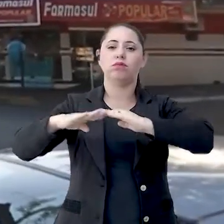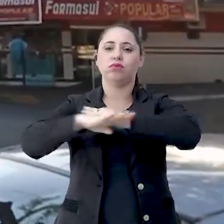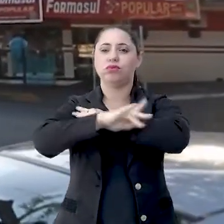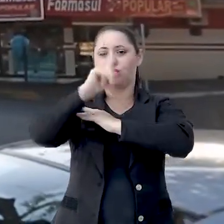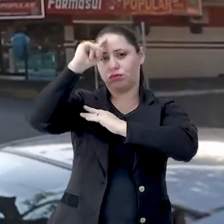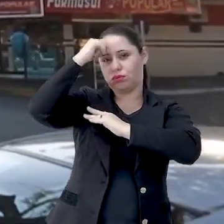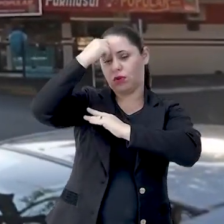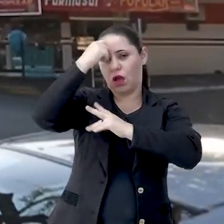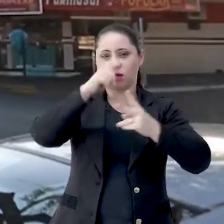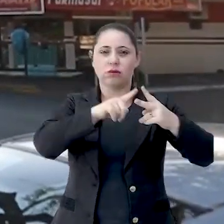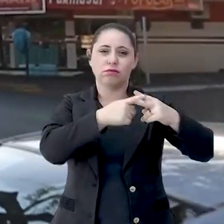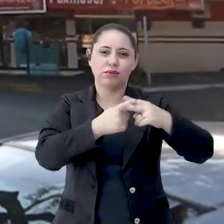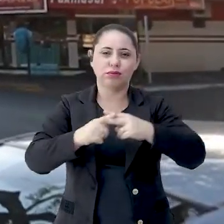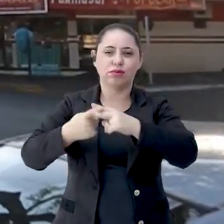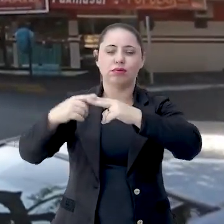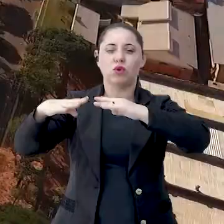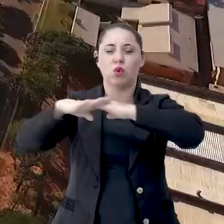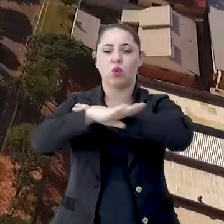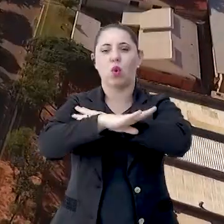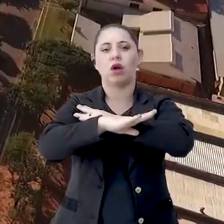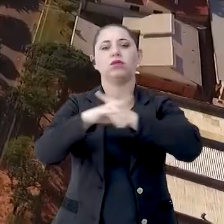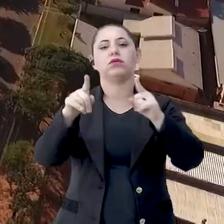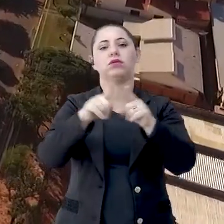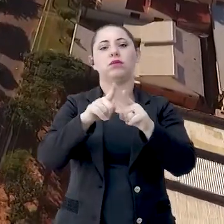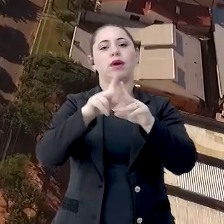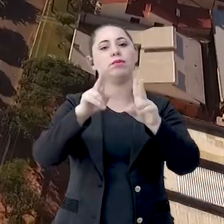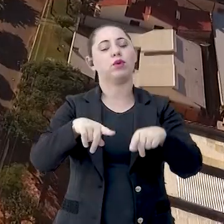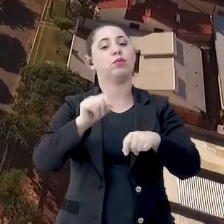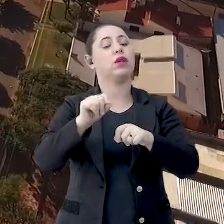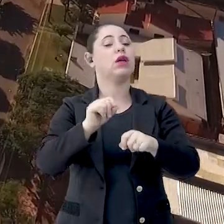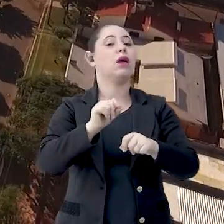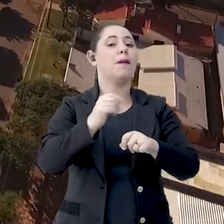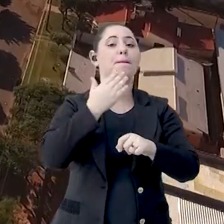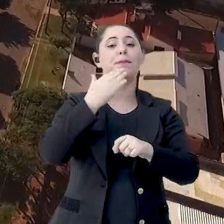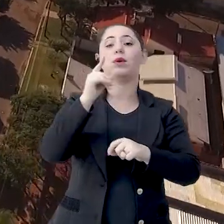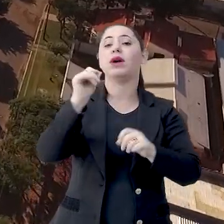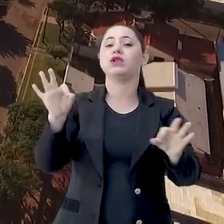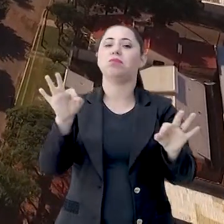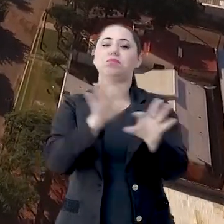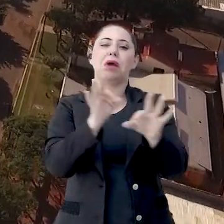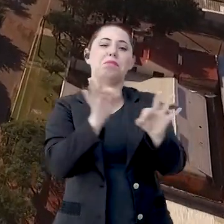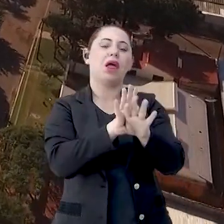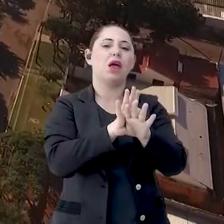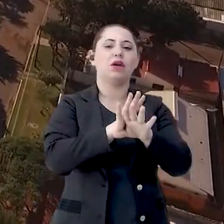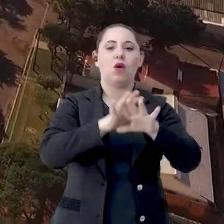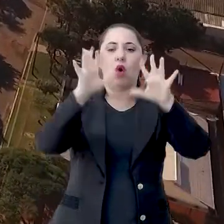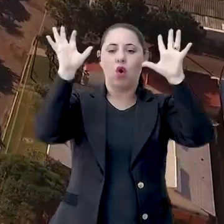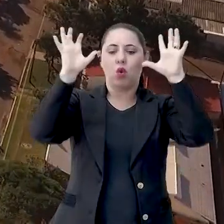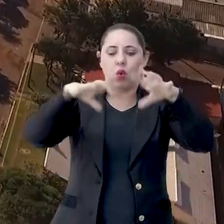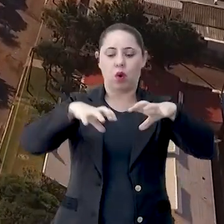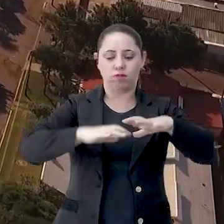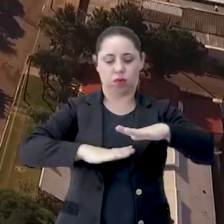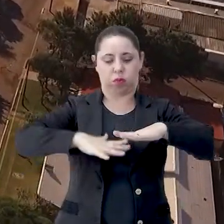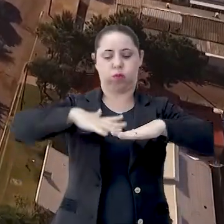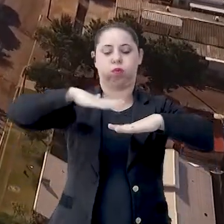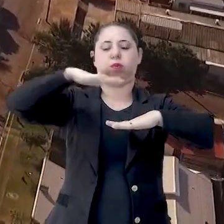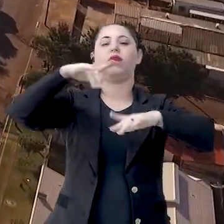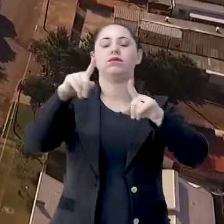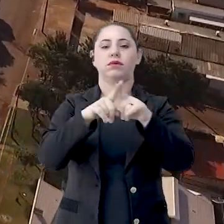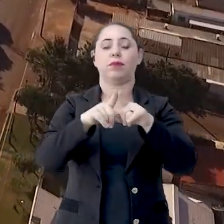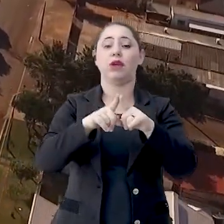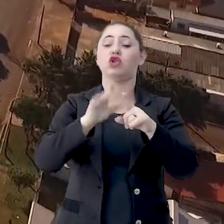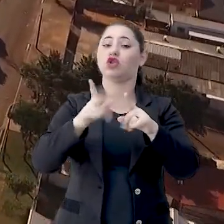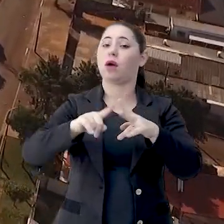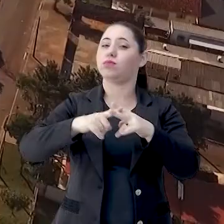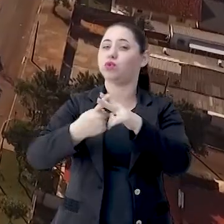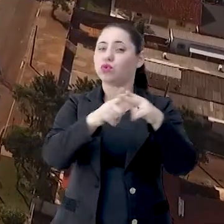elas as avenidas Juscelino Kubitschek, Rio Branco, São Paulo e Salvador, além das ruas Costa e Silva, Coxim,